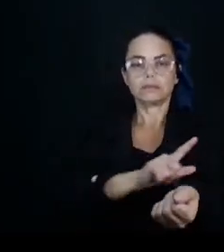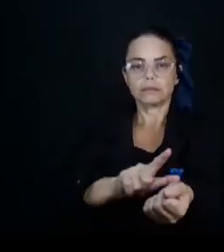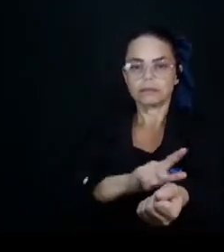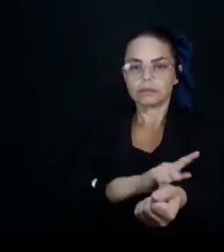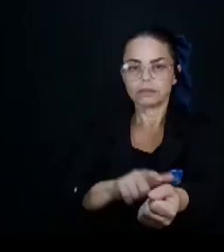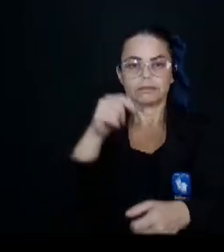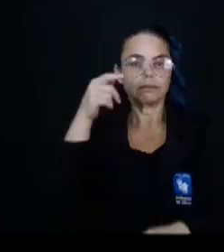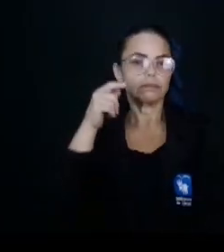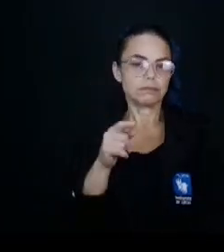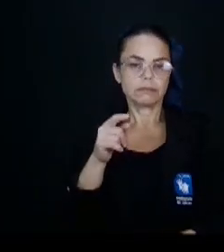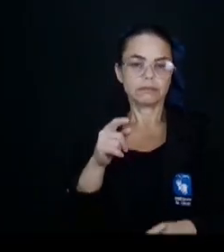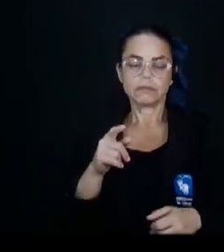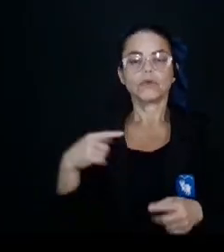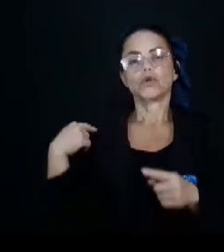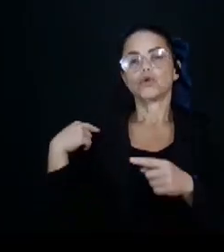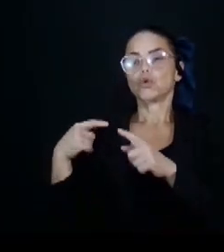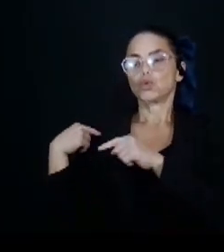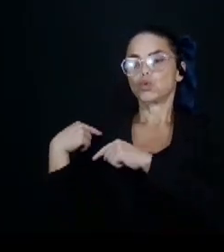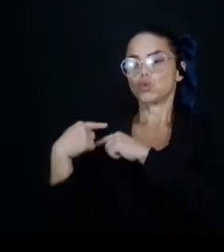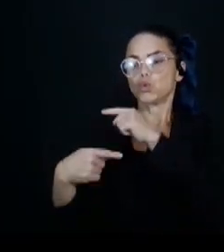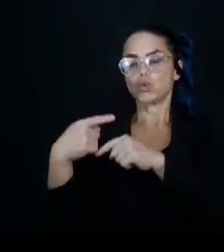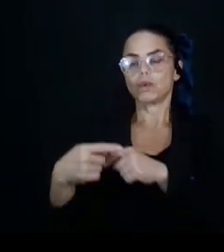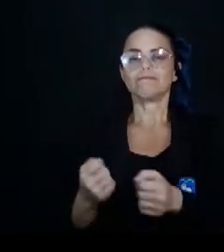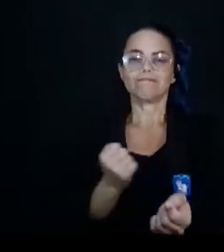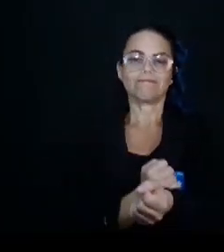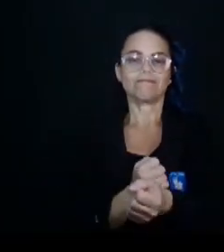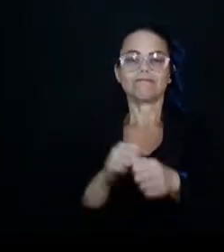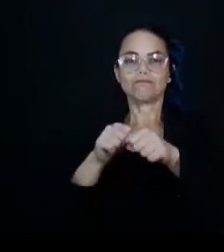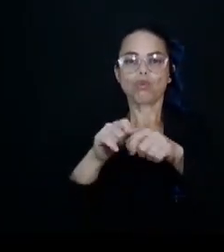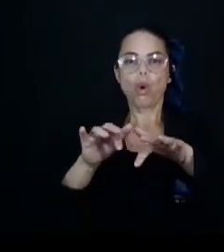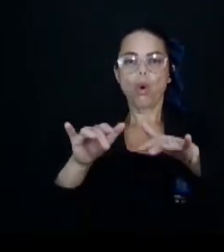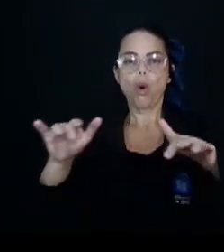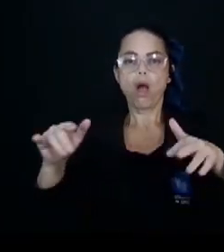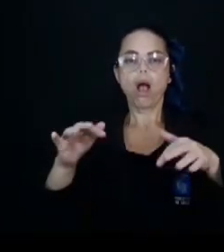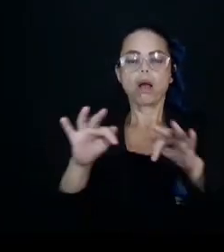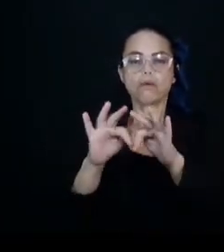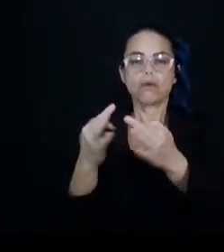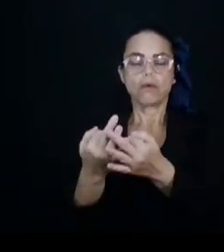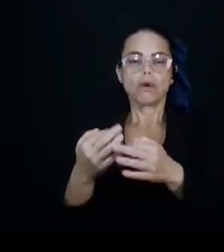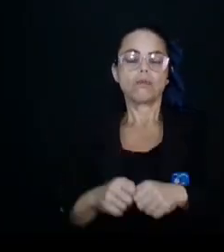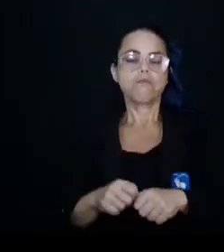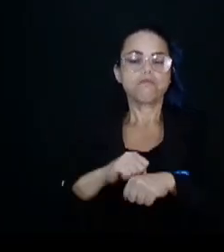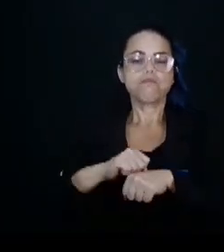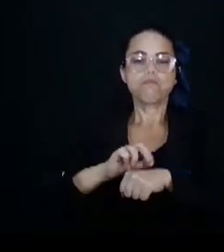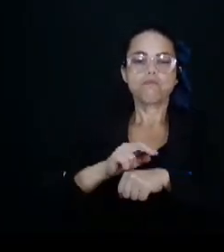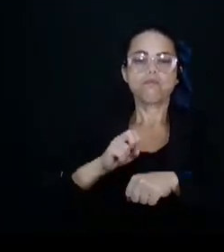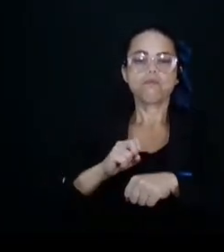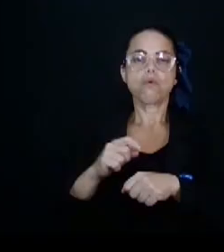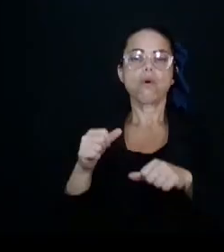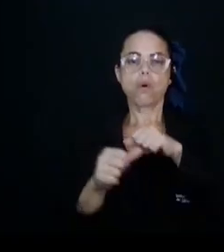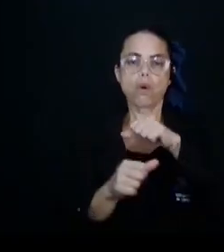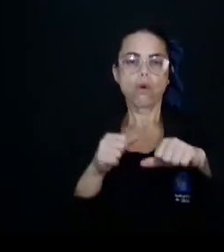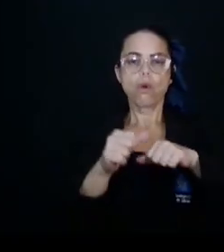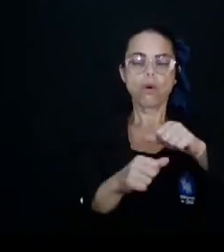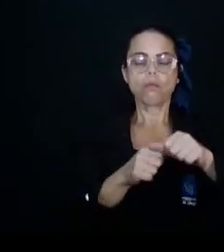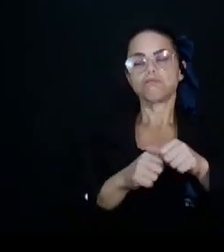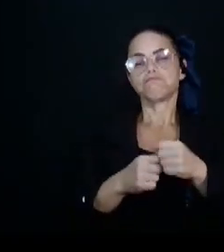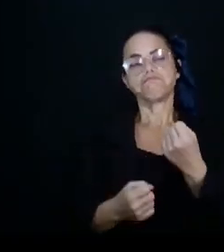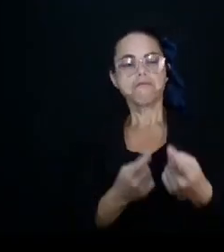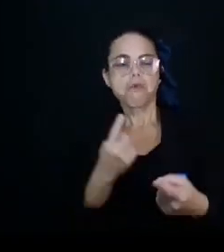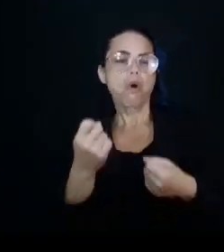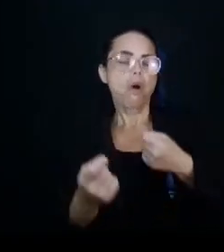hereditárias. Então, esse gene, ele não passa na família. É um gene com mutação aleatória. Ao longo da